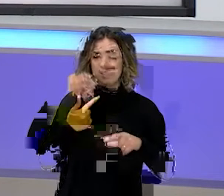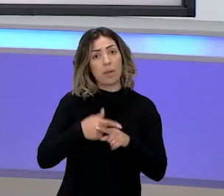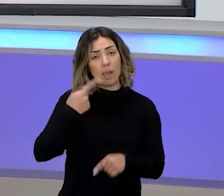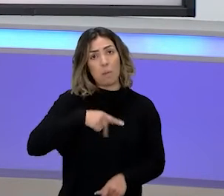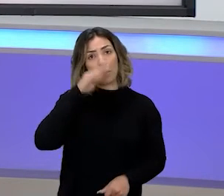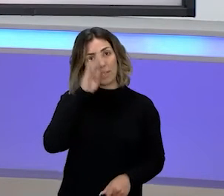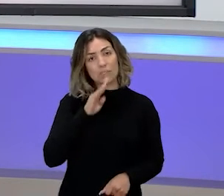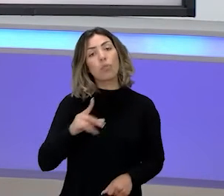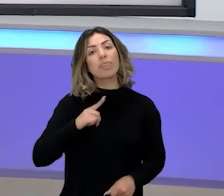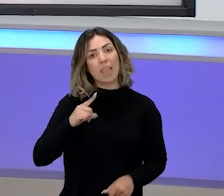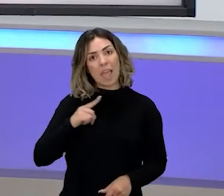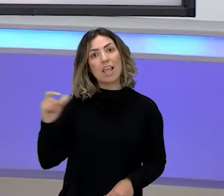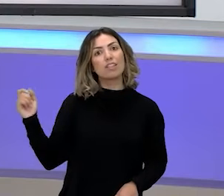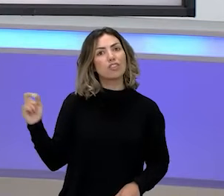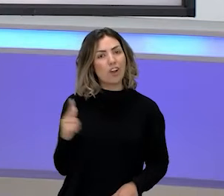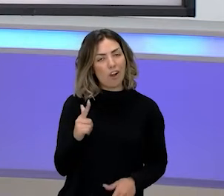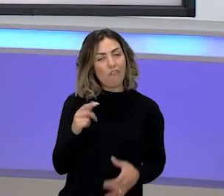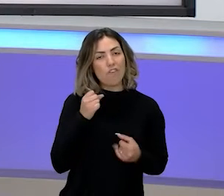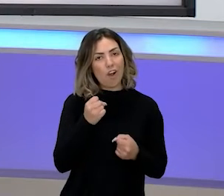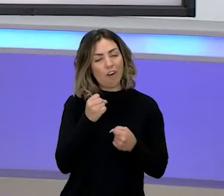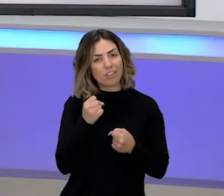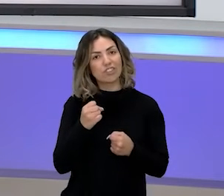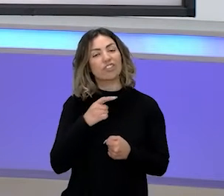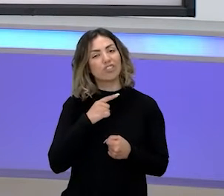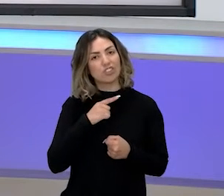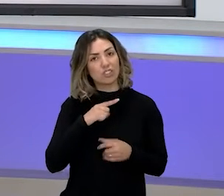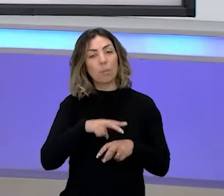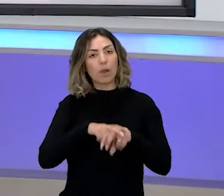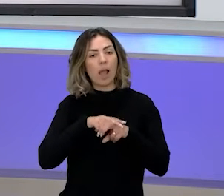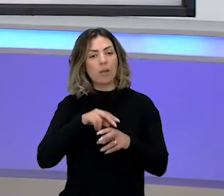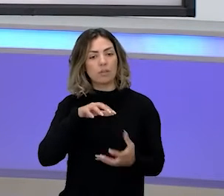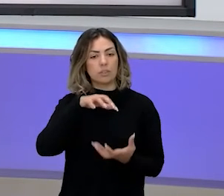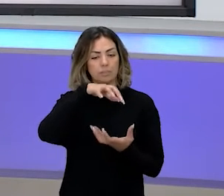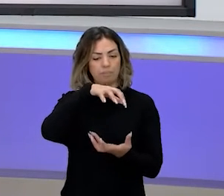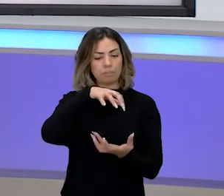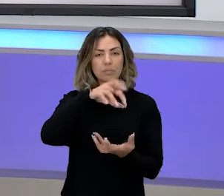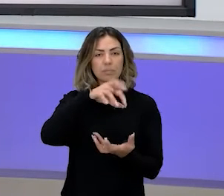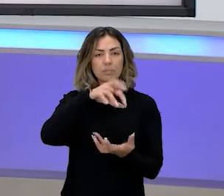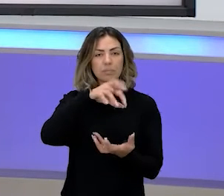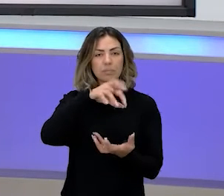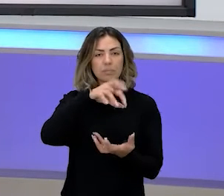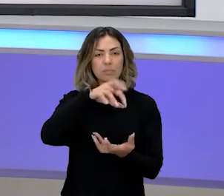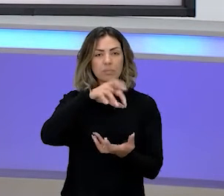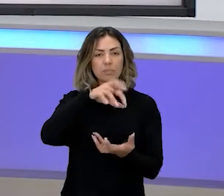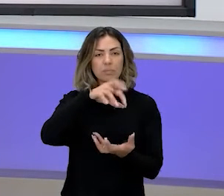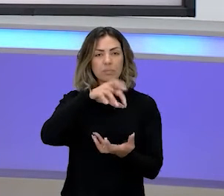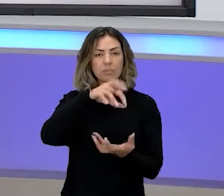luz. Porque os raios estão basicamente, né, sempre mais paralelos,